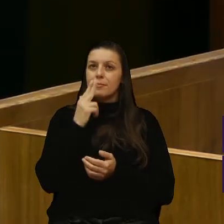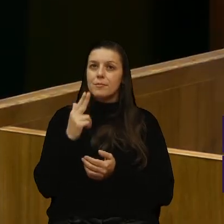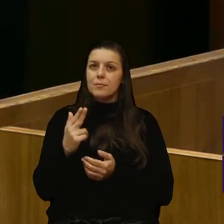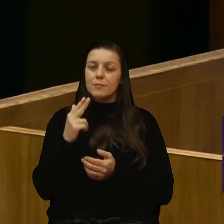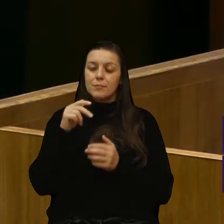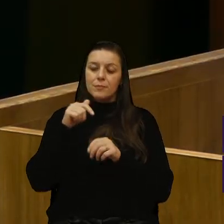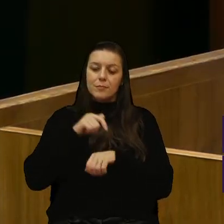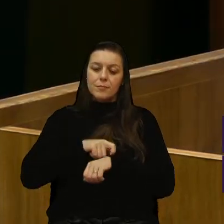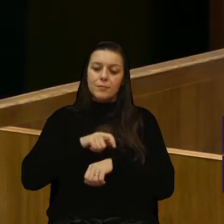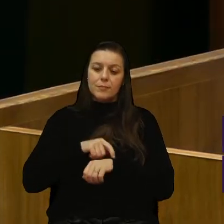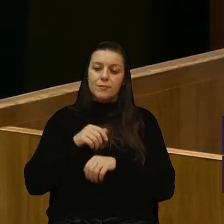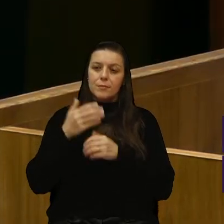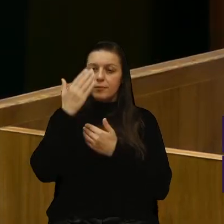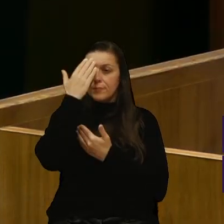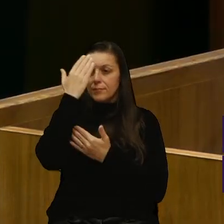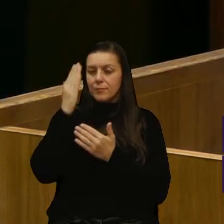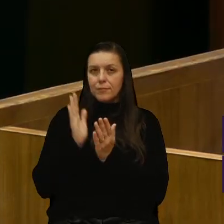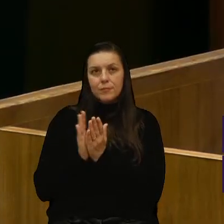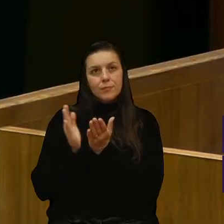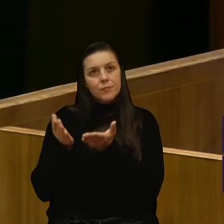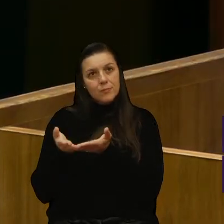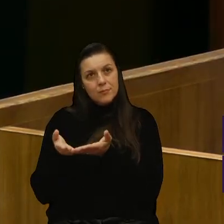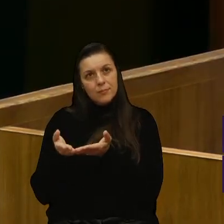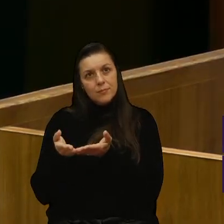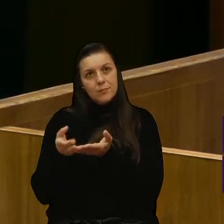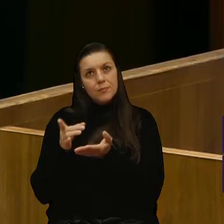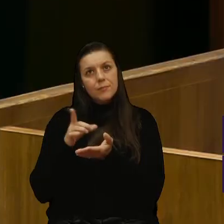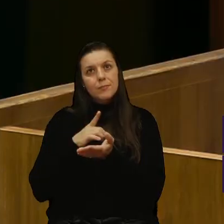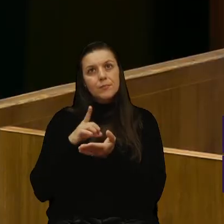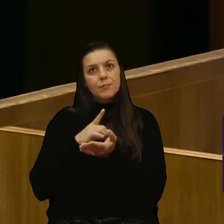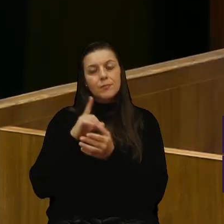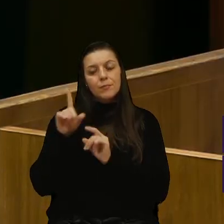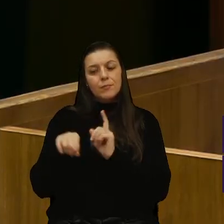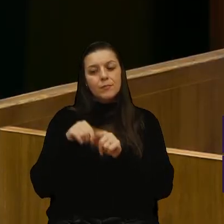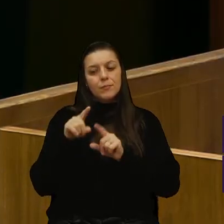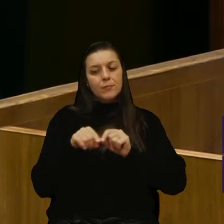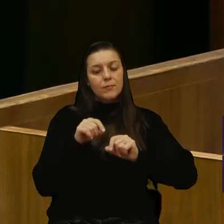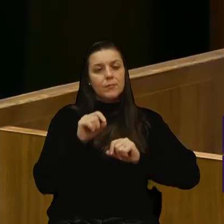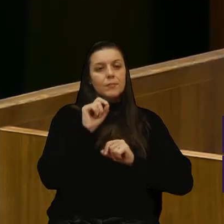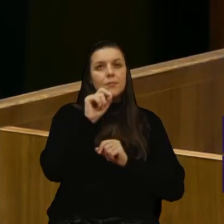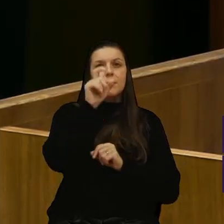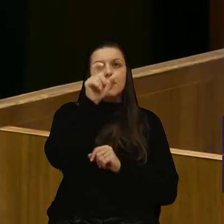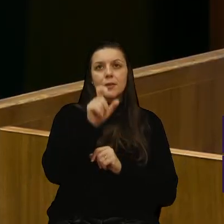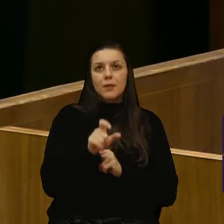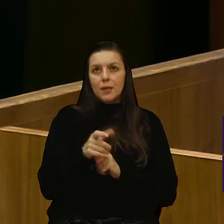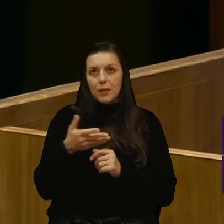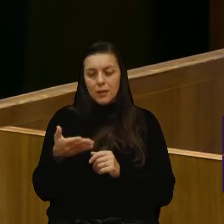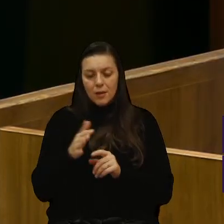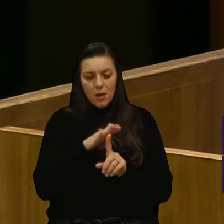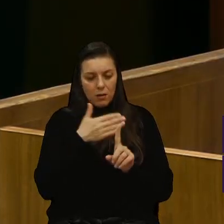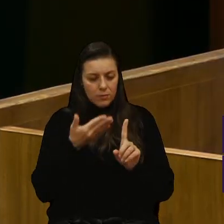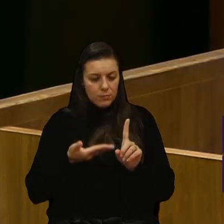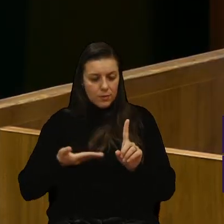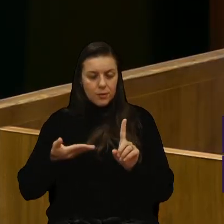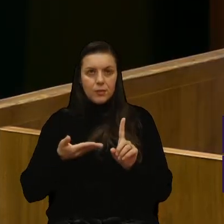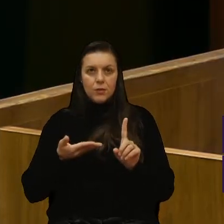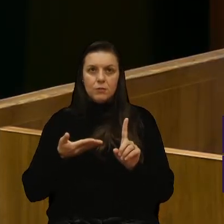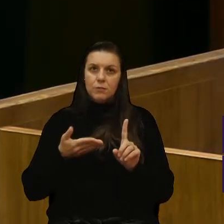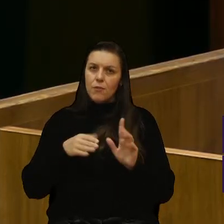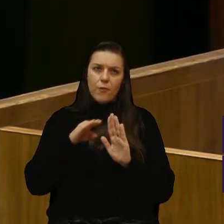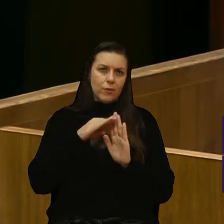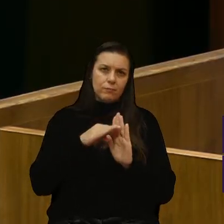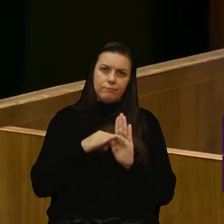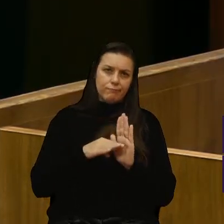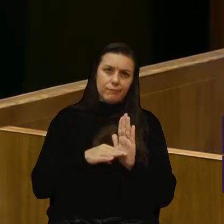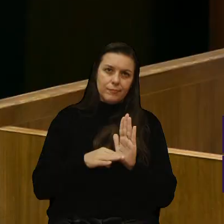à comissão, que foi especialmente designada para escolher quem seria o ou a homenageada. Não vou listar aqui